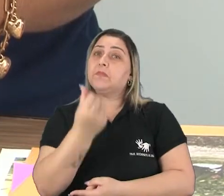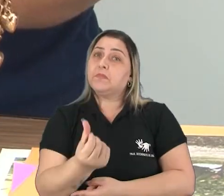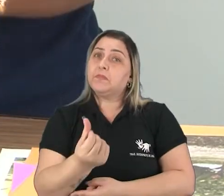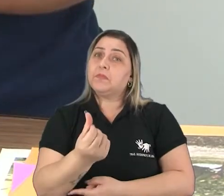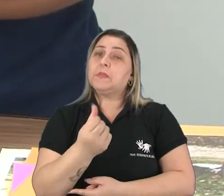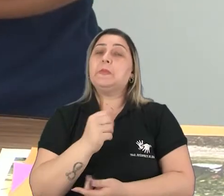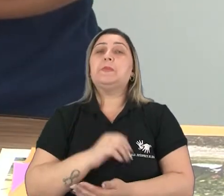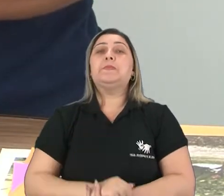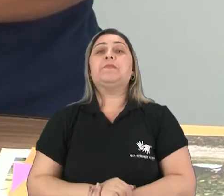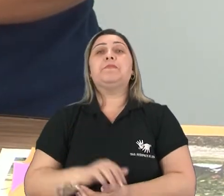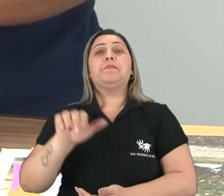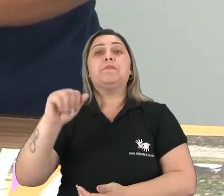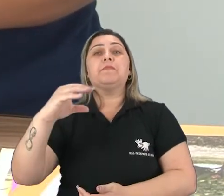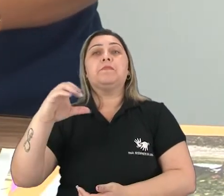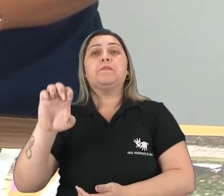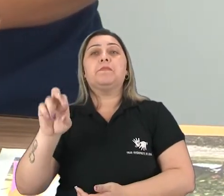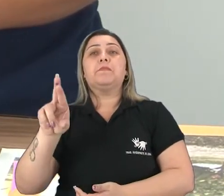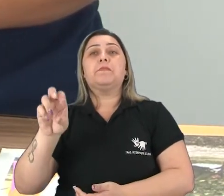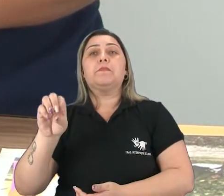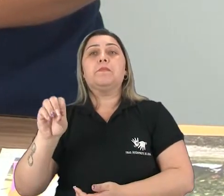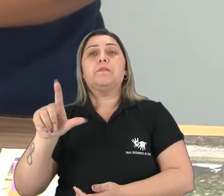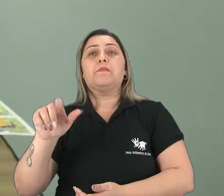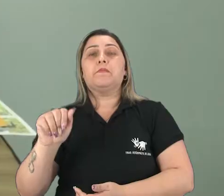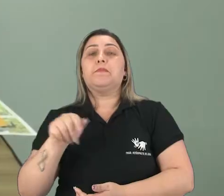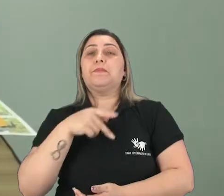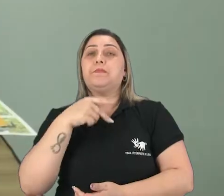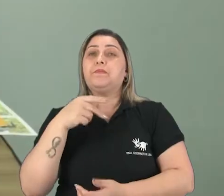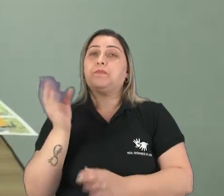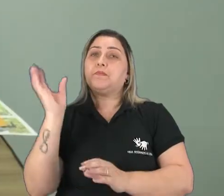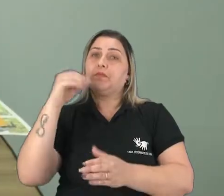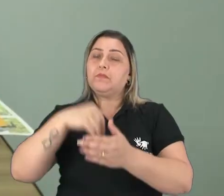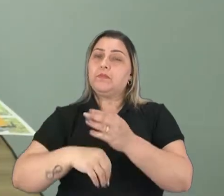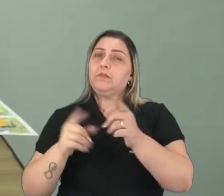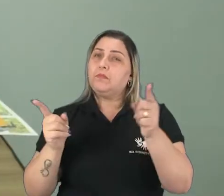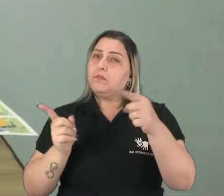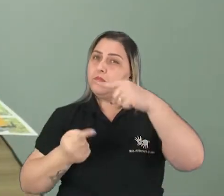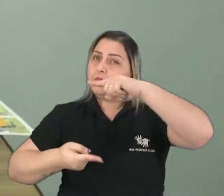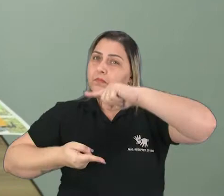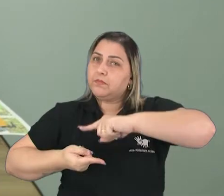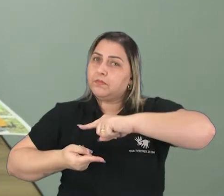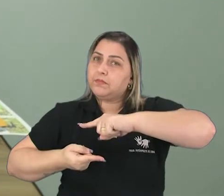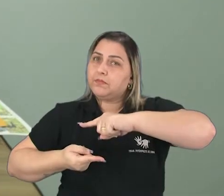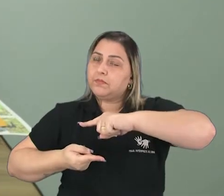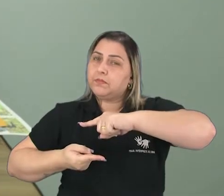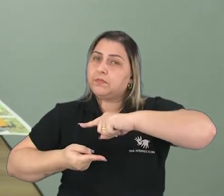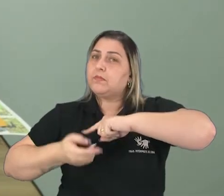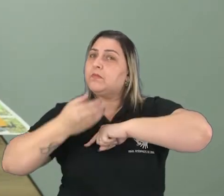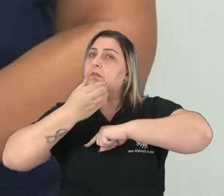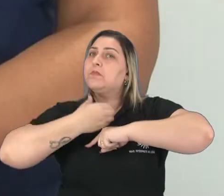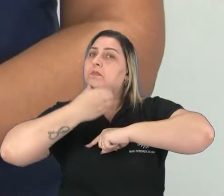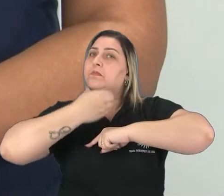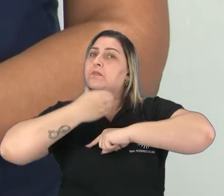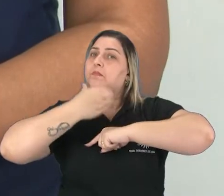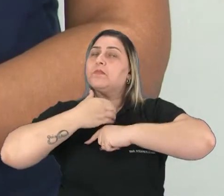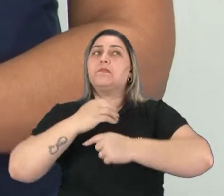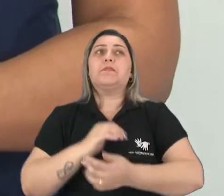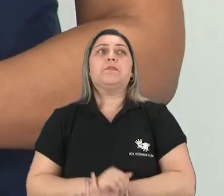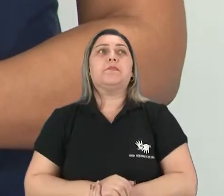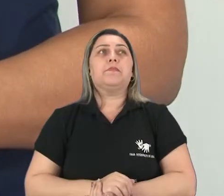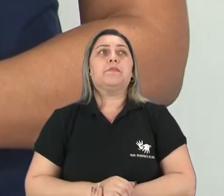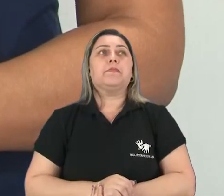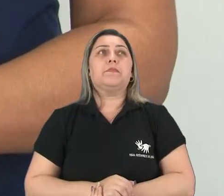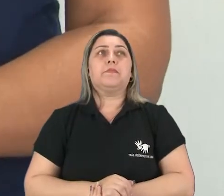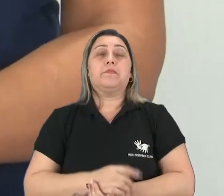acerola. Aí eu até coloquei um galhinho aqui do lado que tem um fruto. A